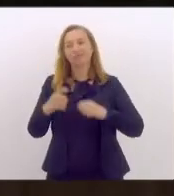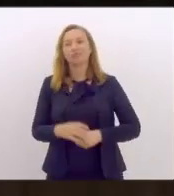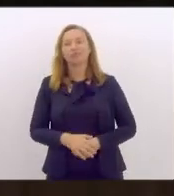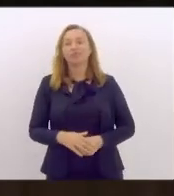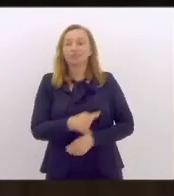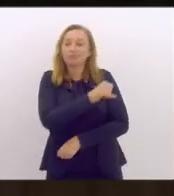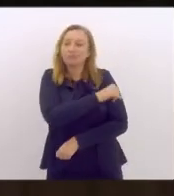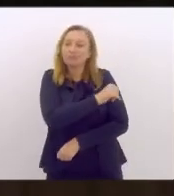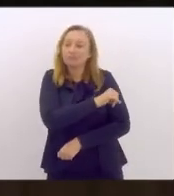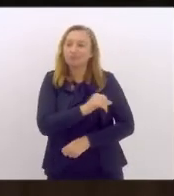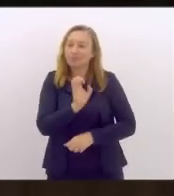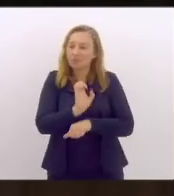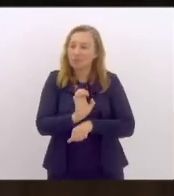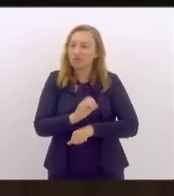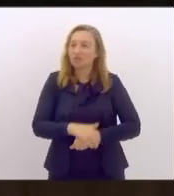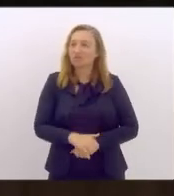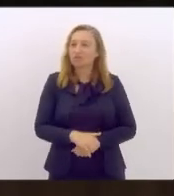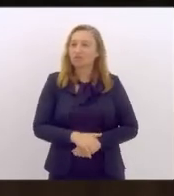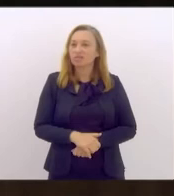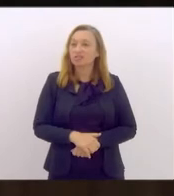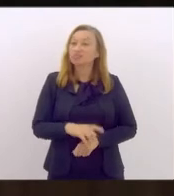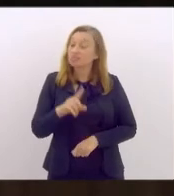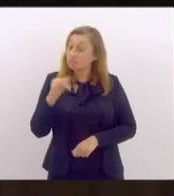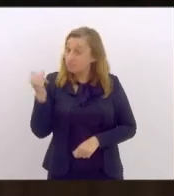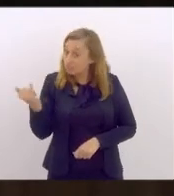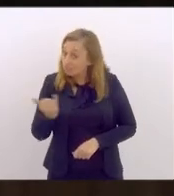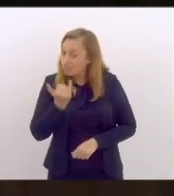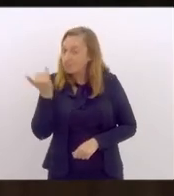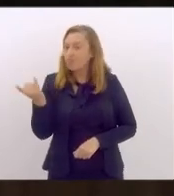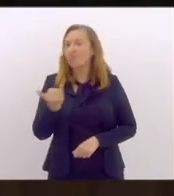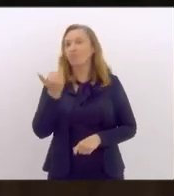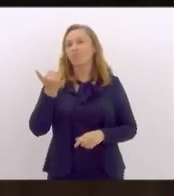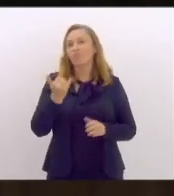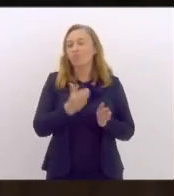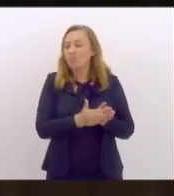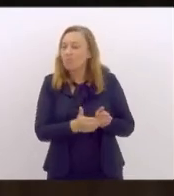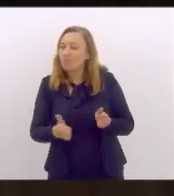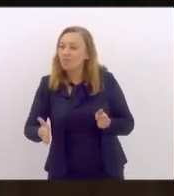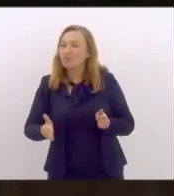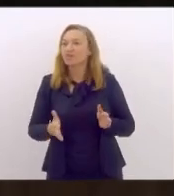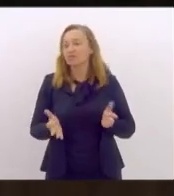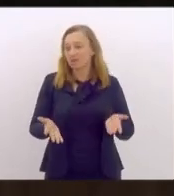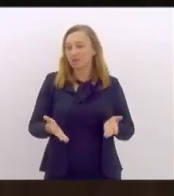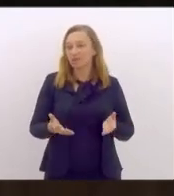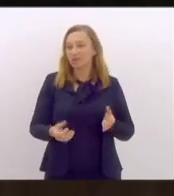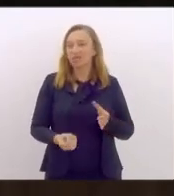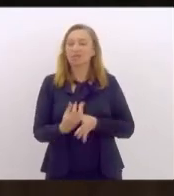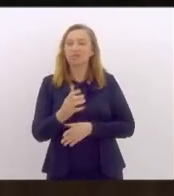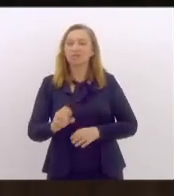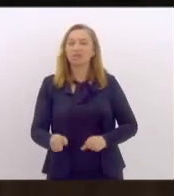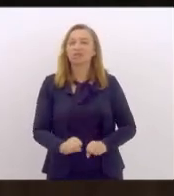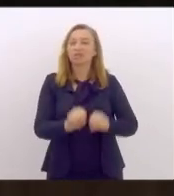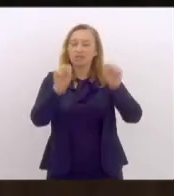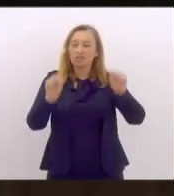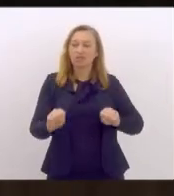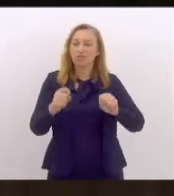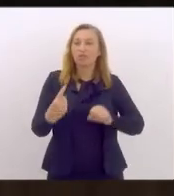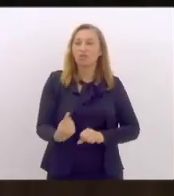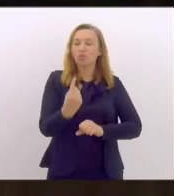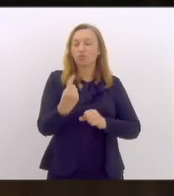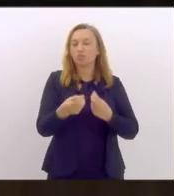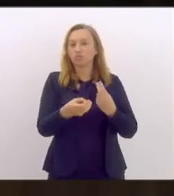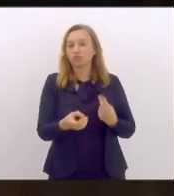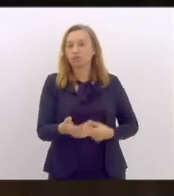é um estado que foi muito importante para o processo de formulação do Sistema Único de Saúde o SUS